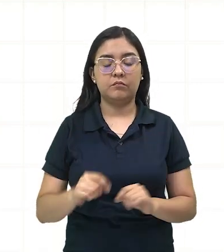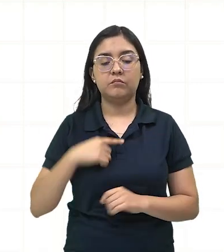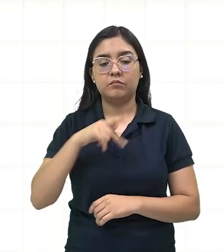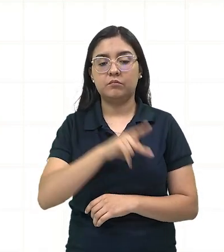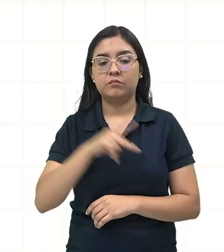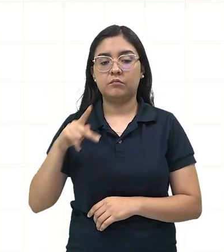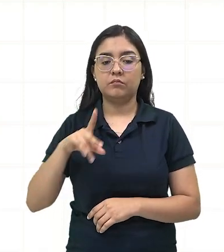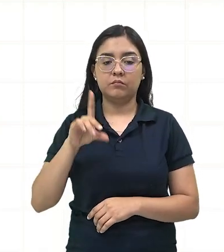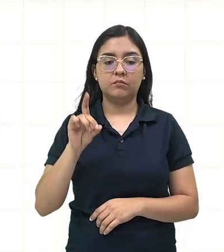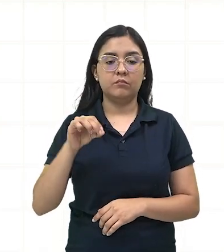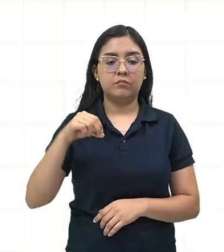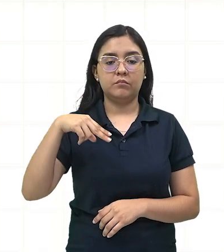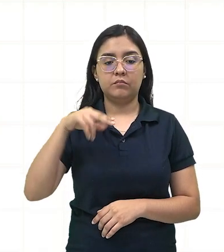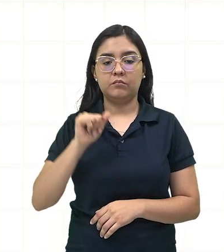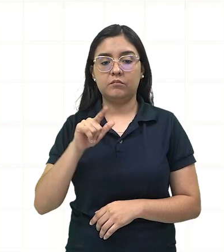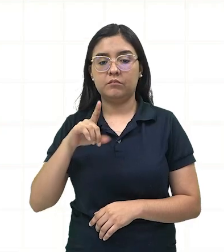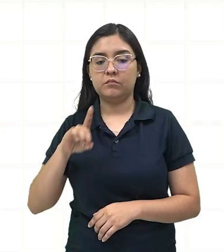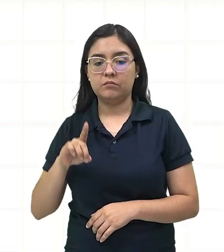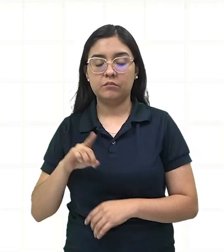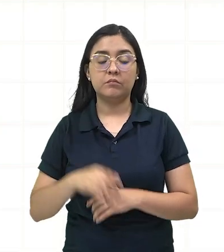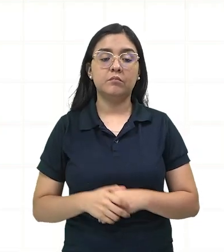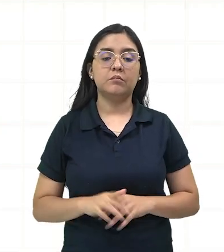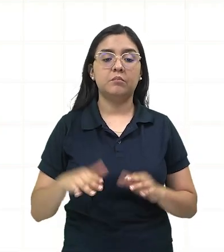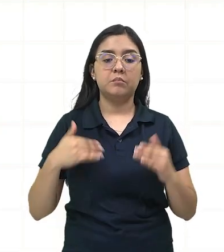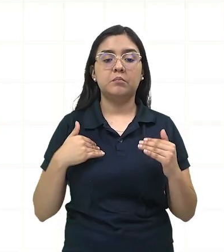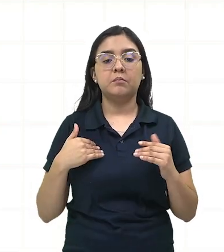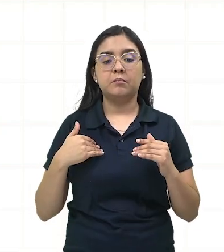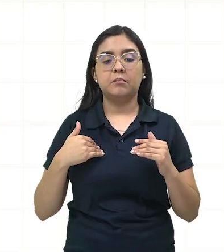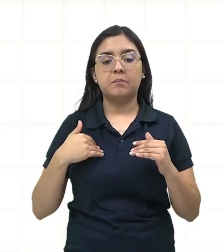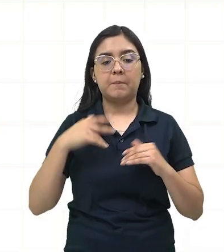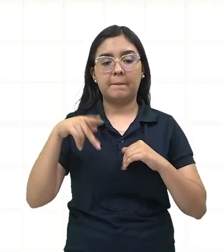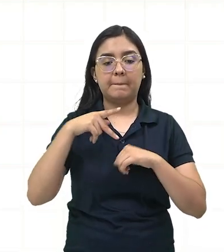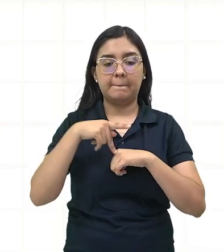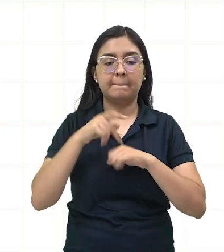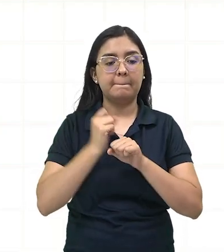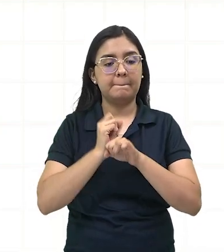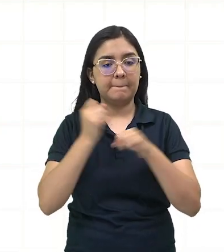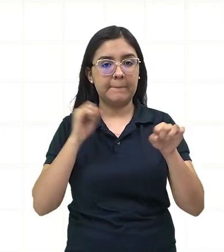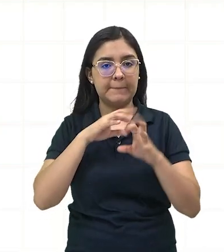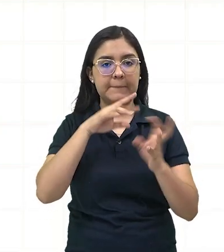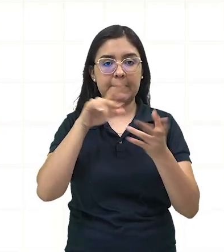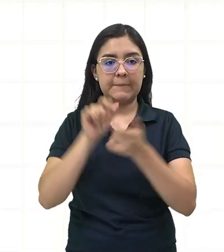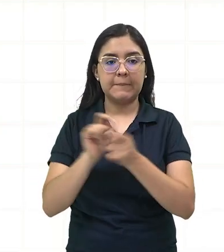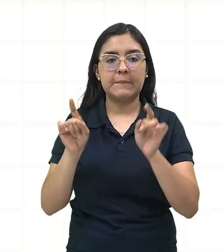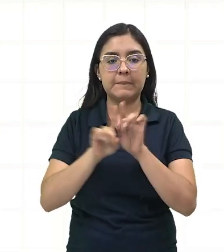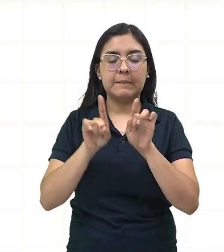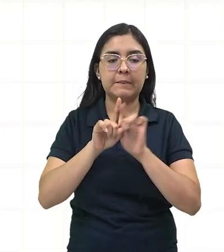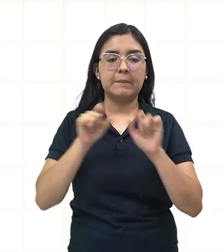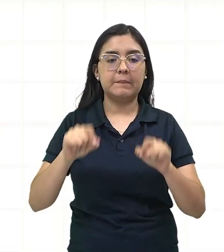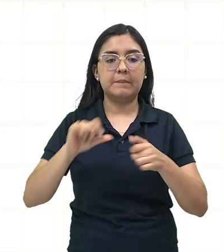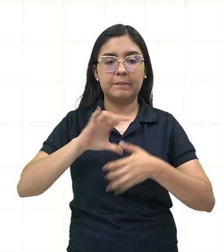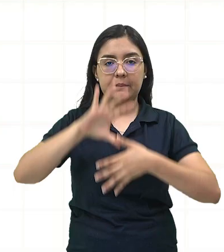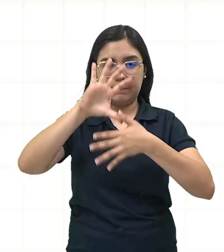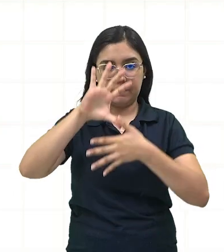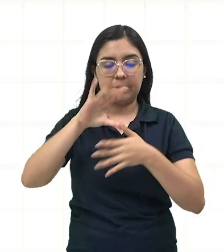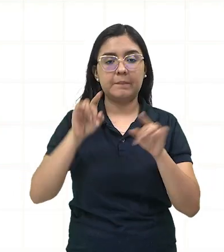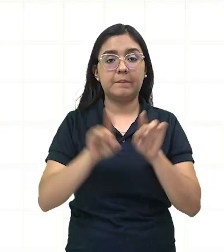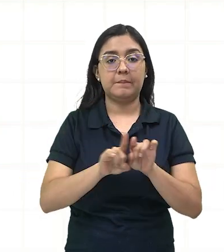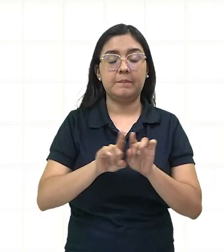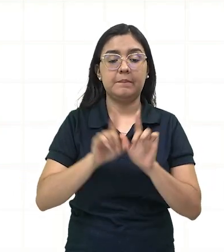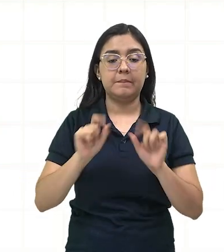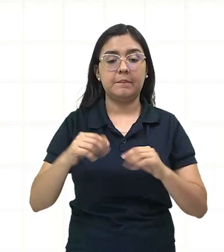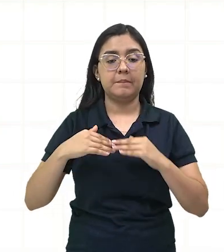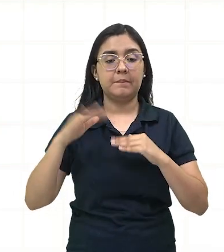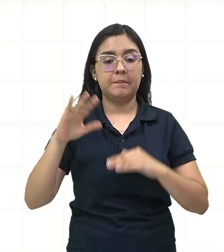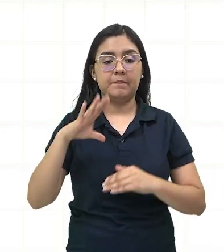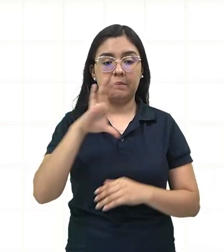presidente Donald Trump. É um dos maiores países do mundo e também aqui do continente americano, com mais